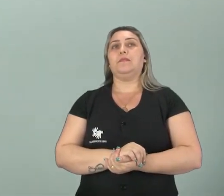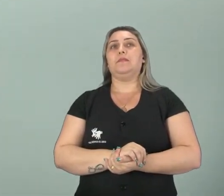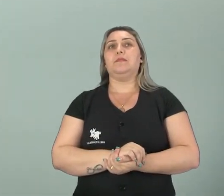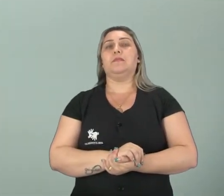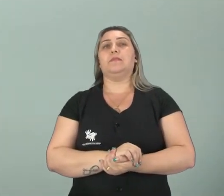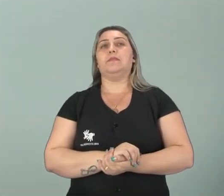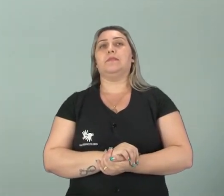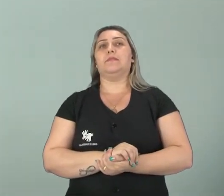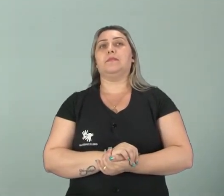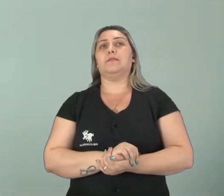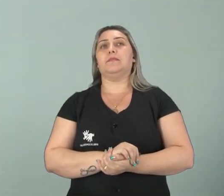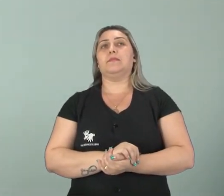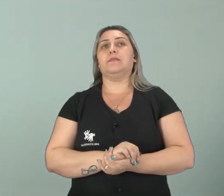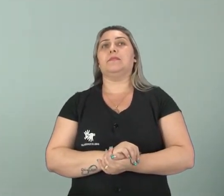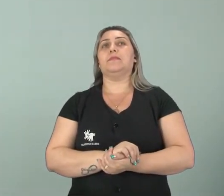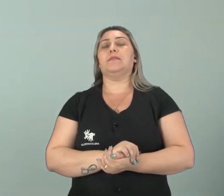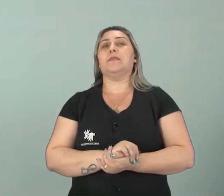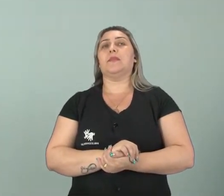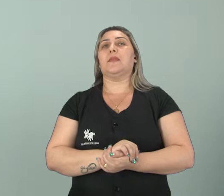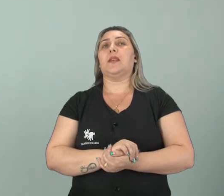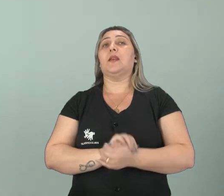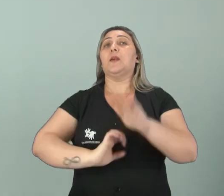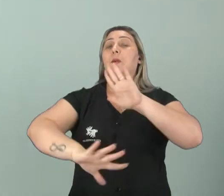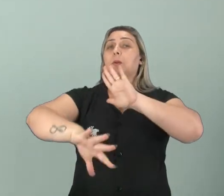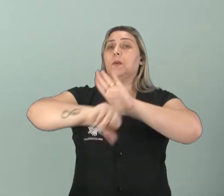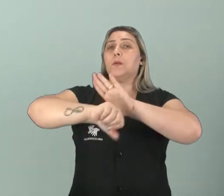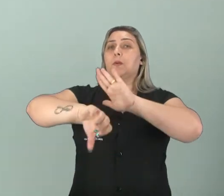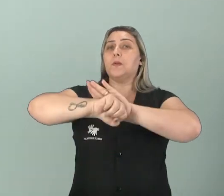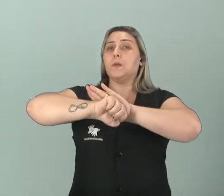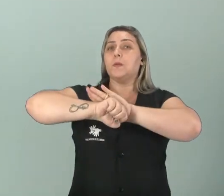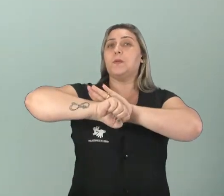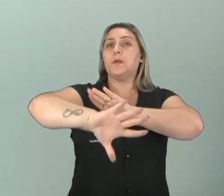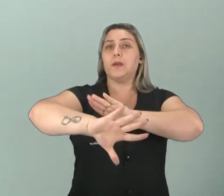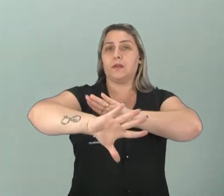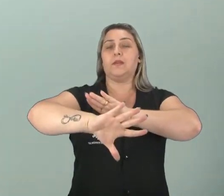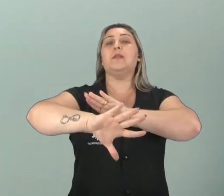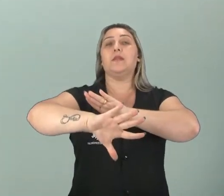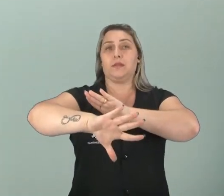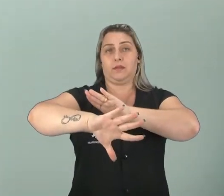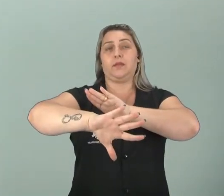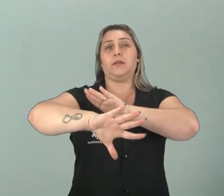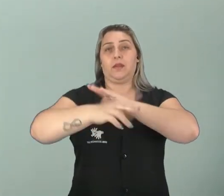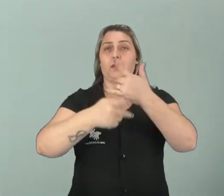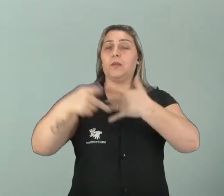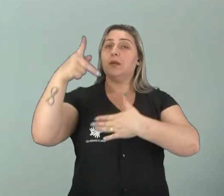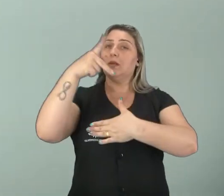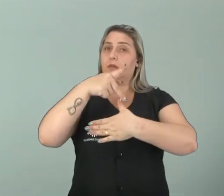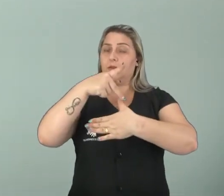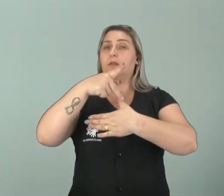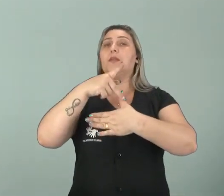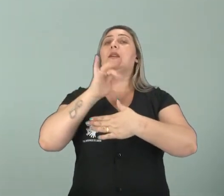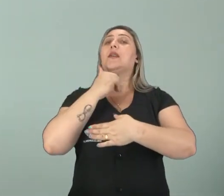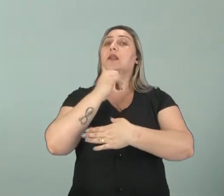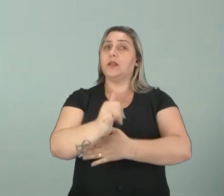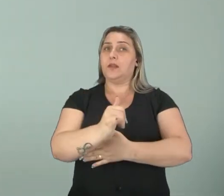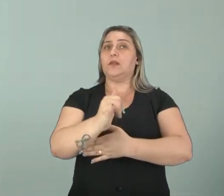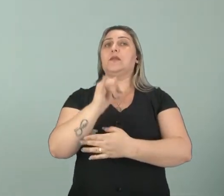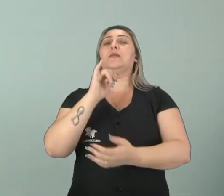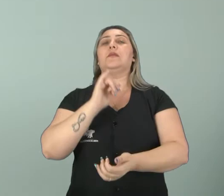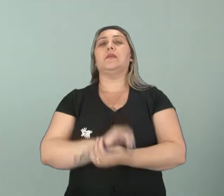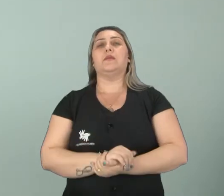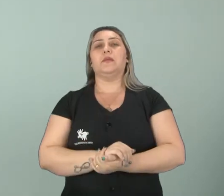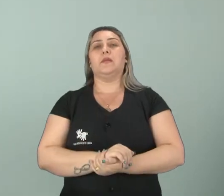Pelo princípio da atração e repulsão, que fazem parte daqueles princípios lá da eletrostática, um